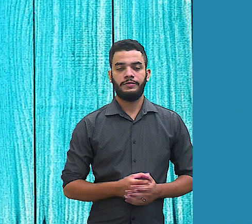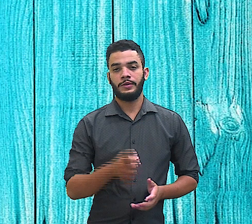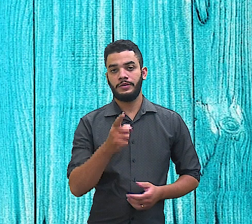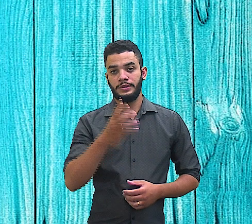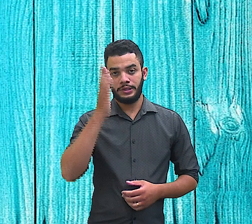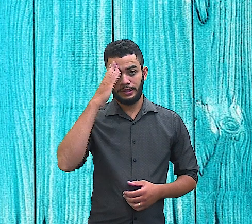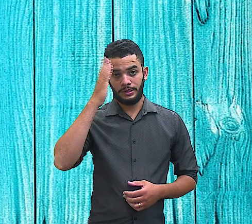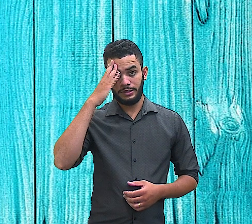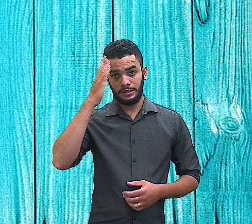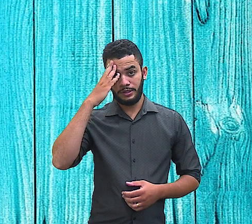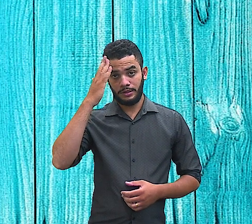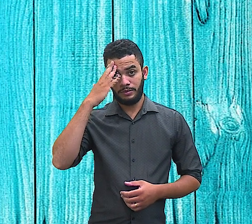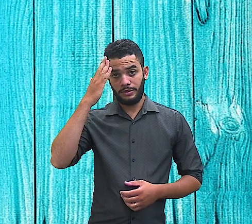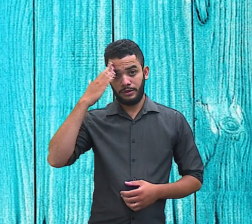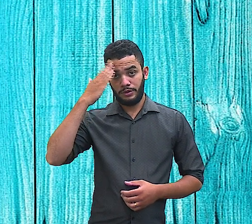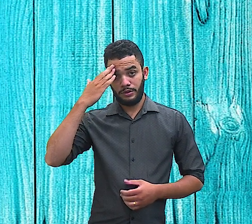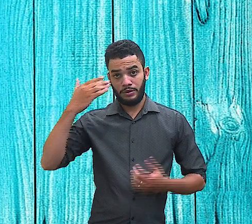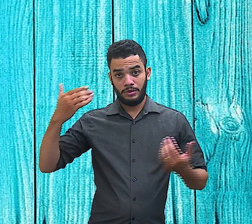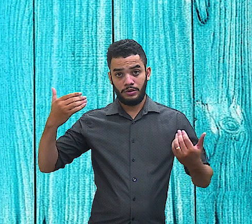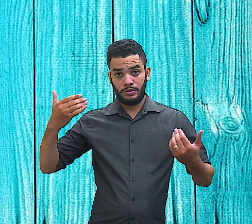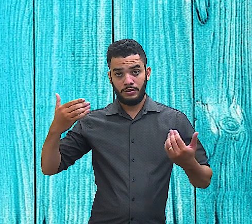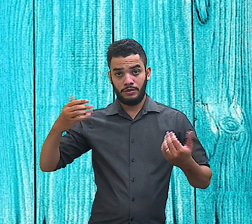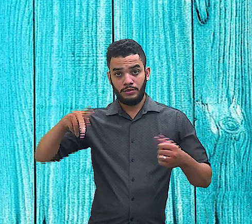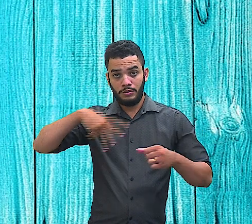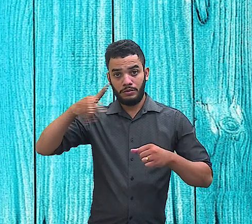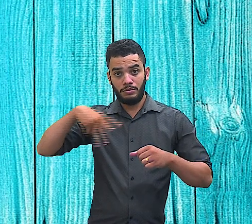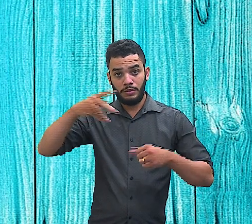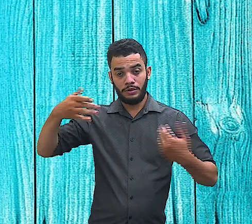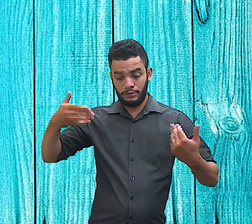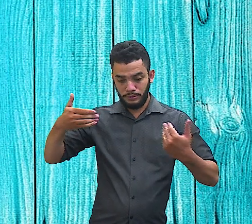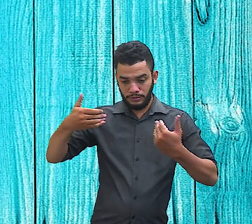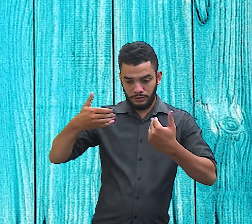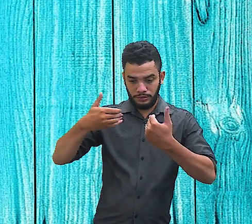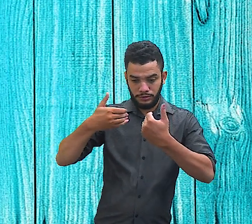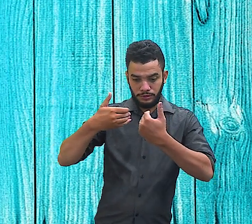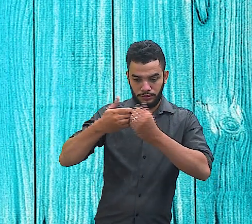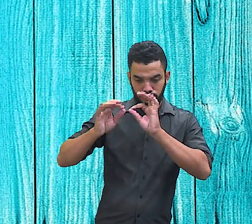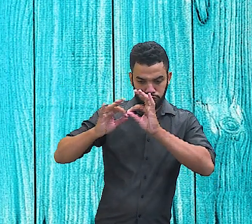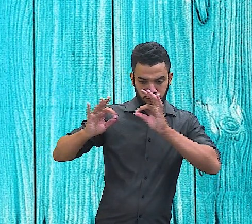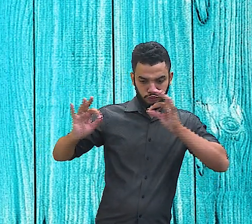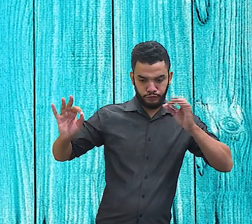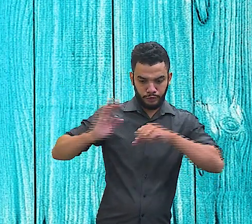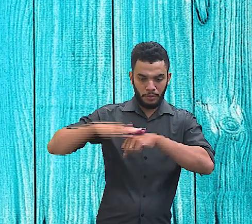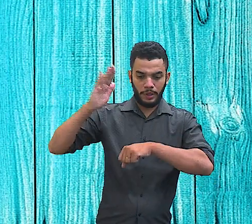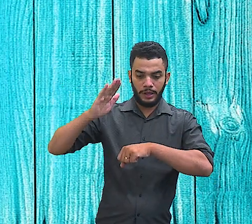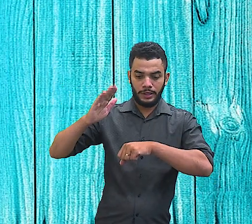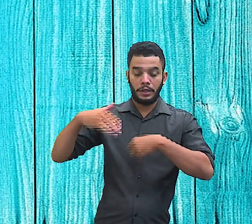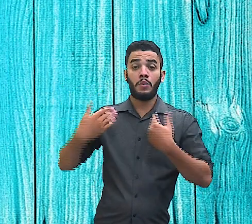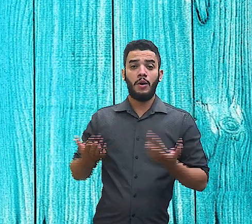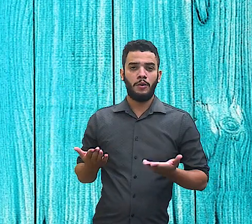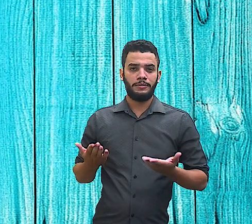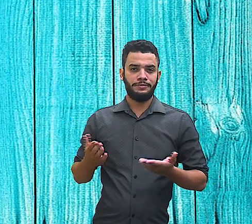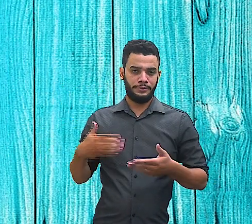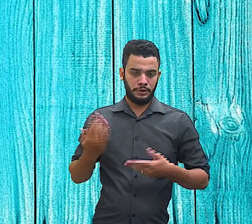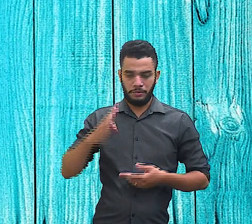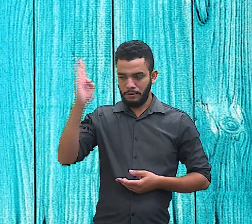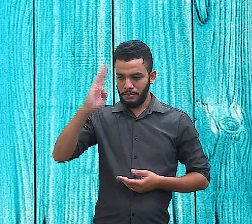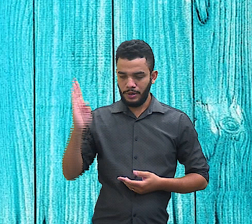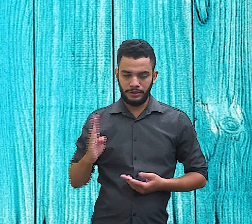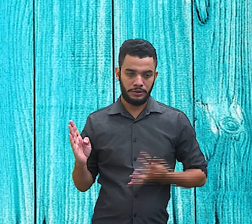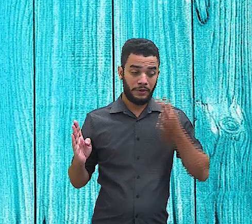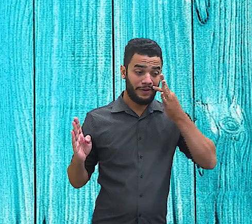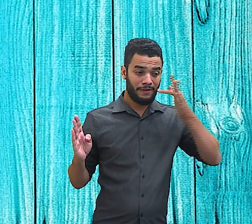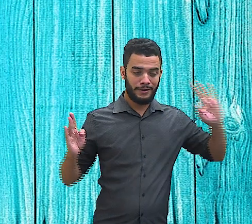Você sabia que a fronteira terrestre mais longa é a da França com o Brasil? Isso mesmo que ouviram. O Brasil e a